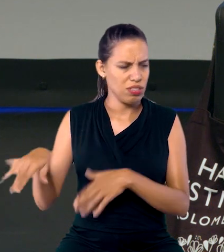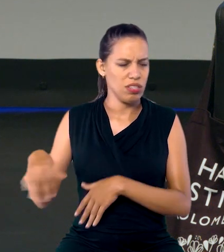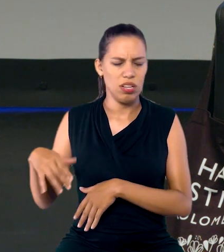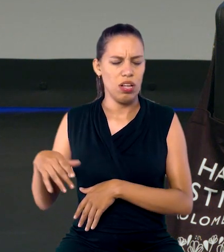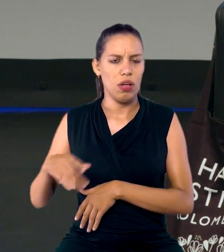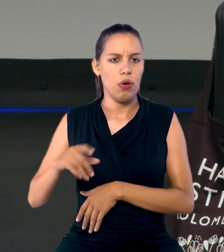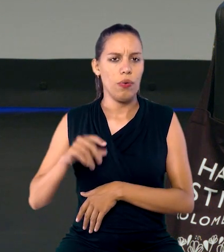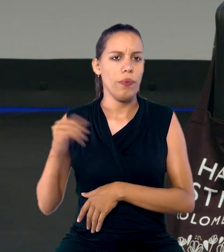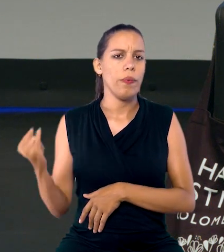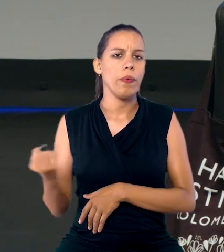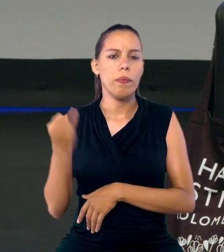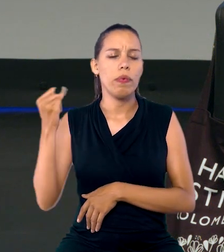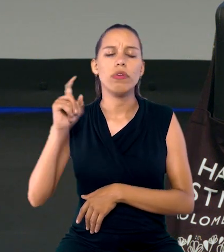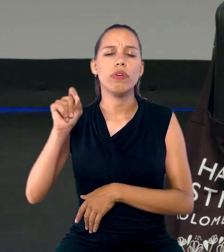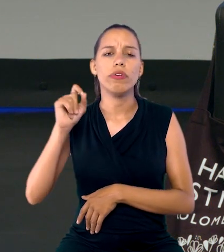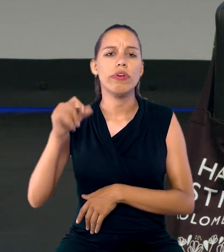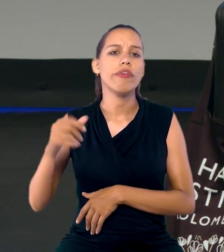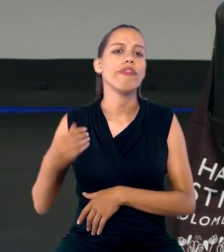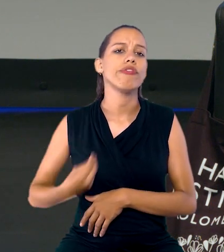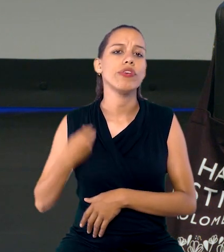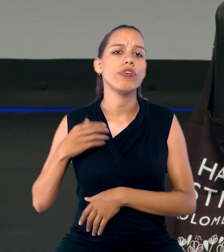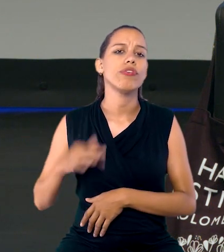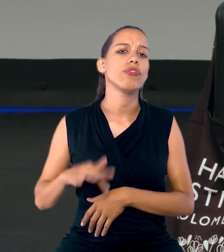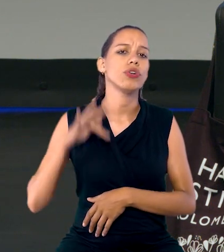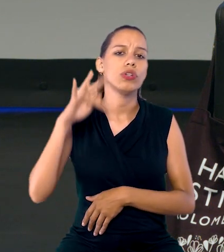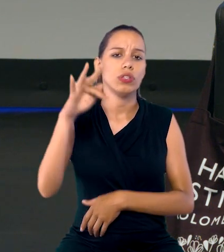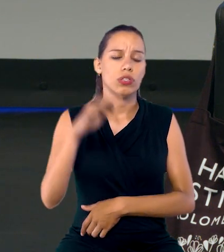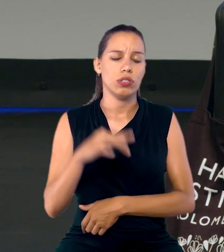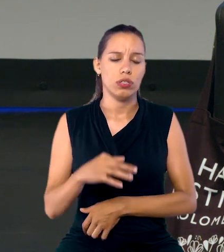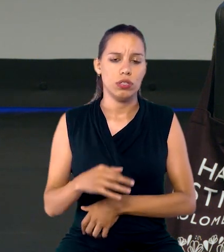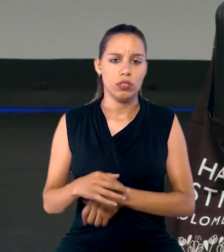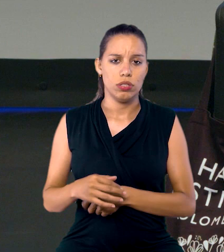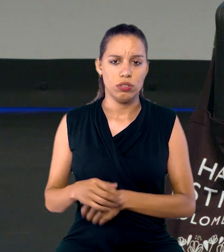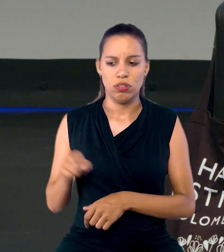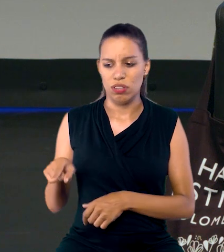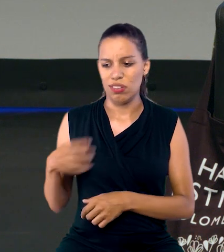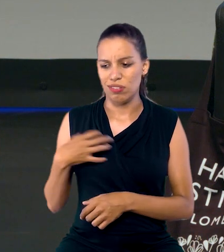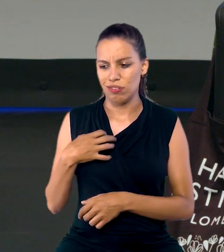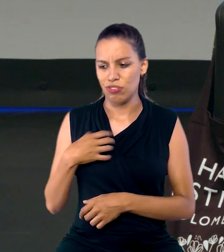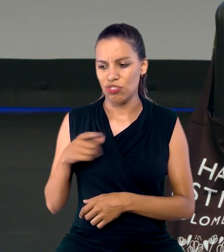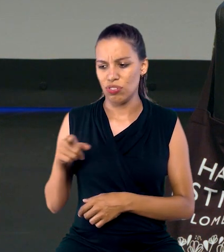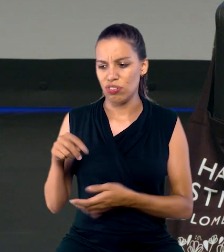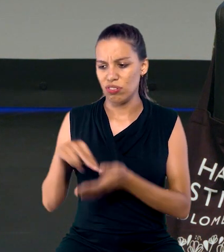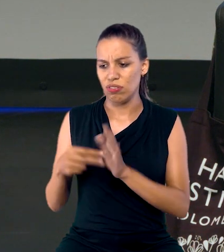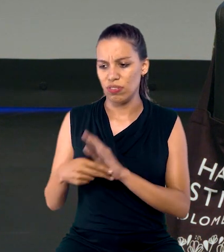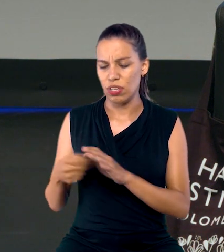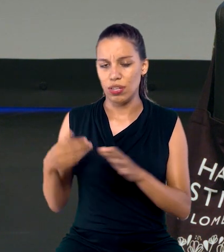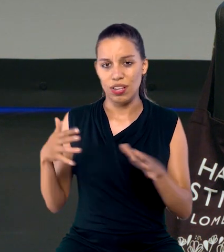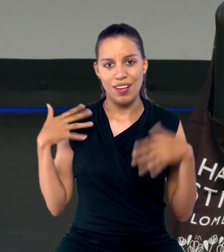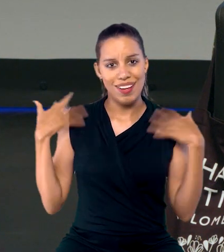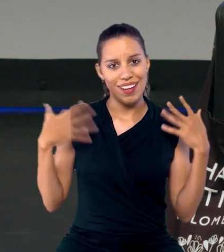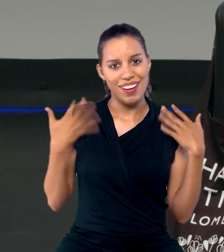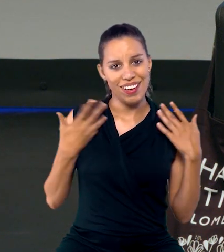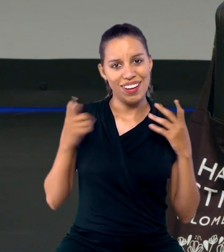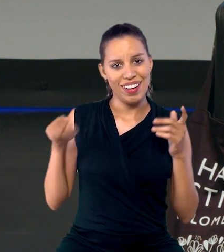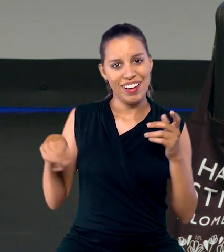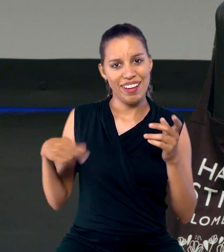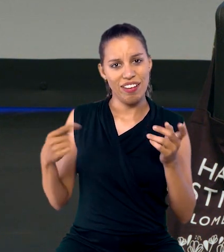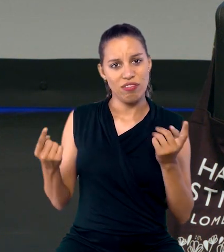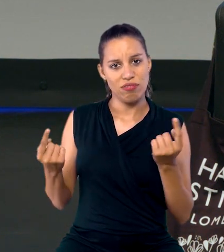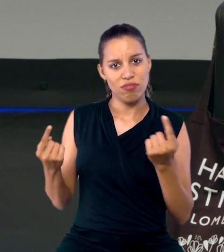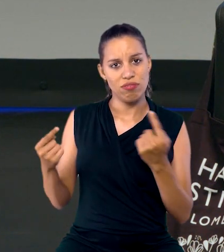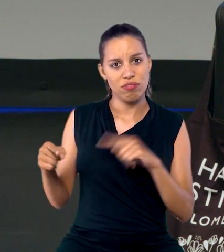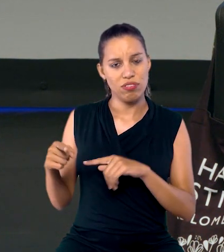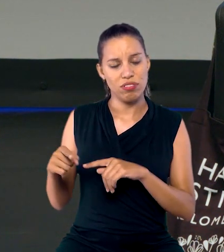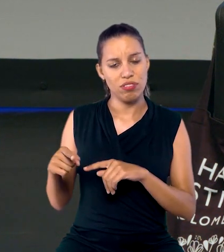importa é a futura. E é nesse sentido também que a alegria se torna uma grande inimiga desse projeto, porque